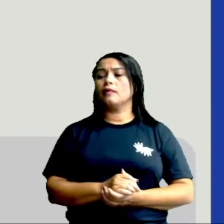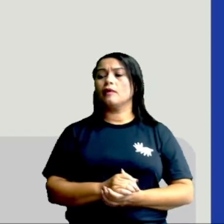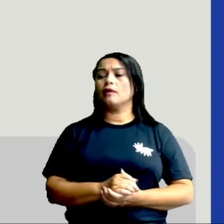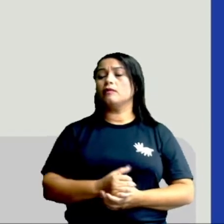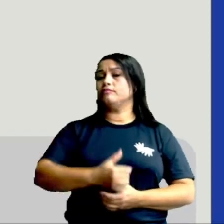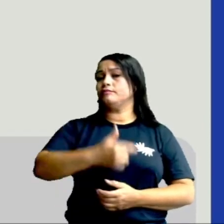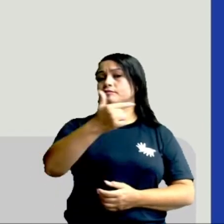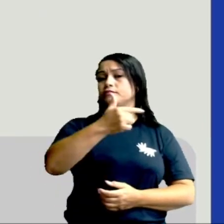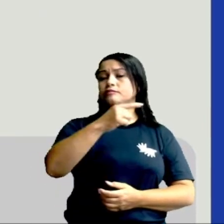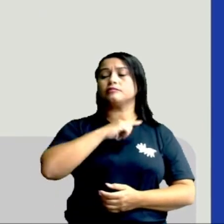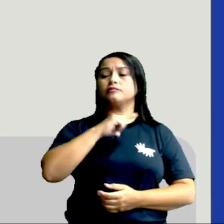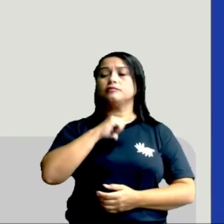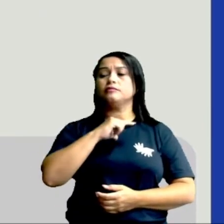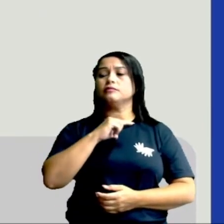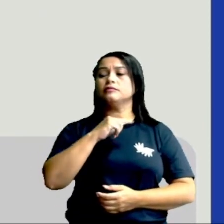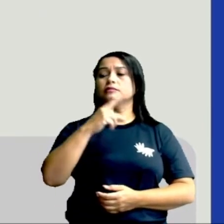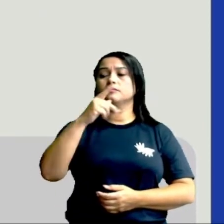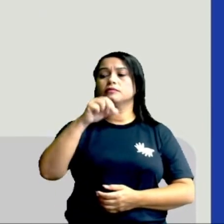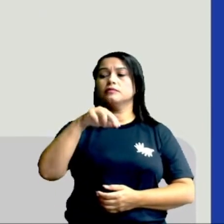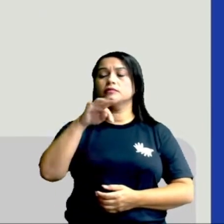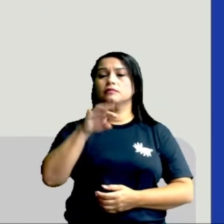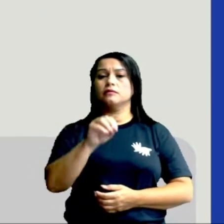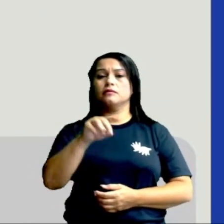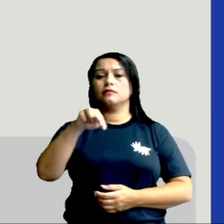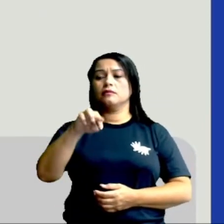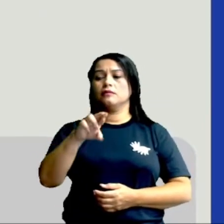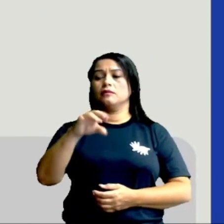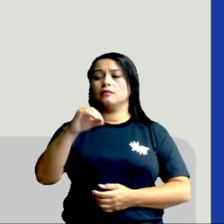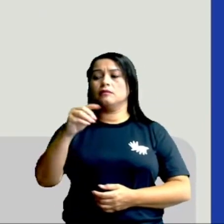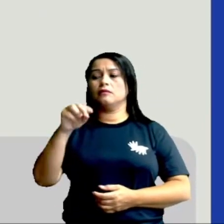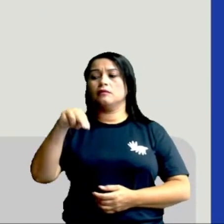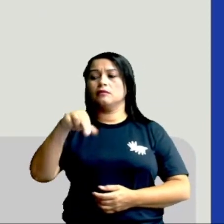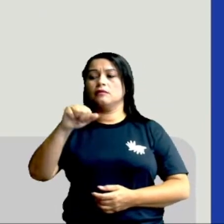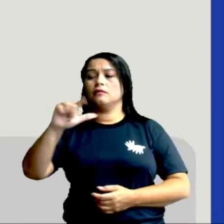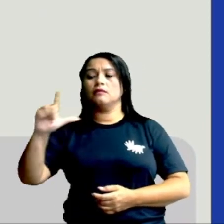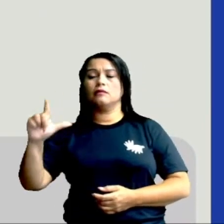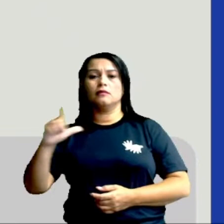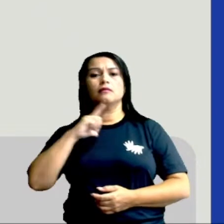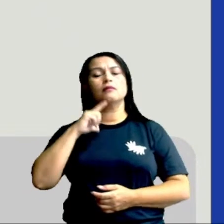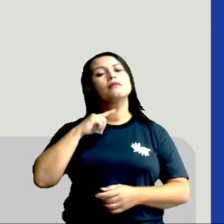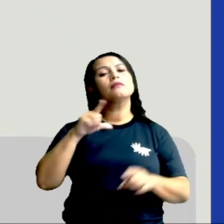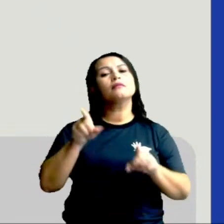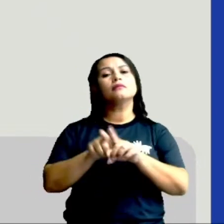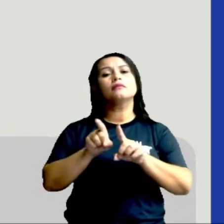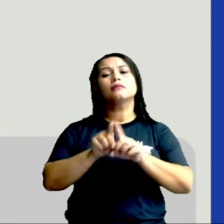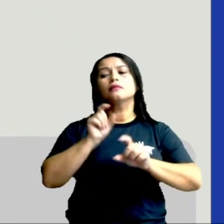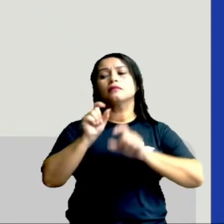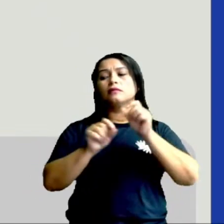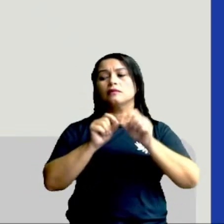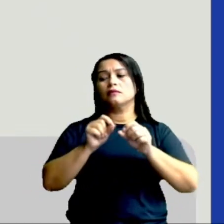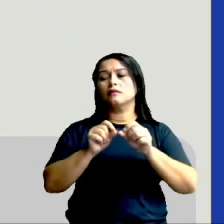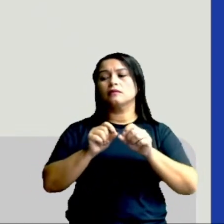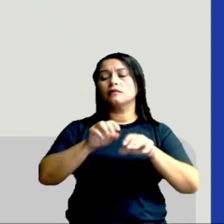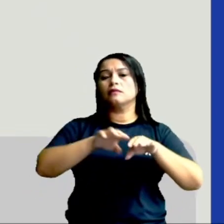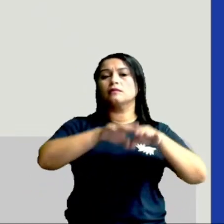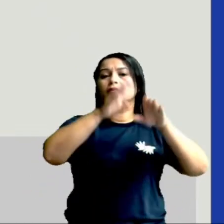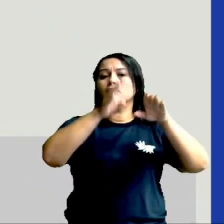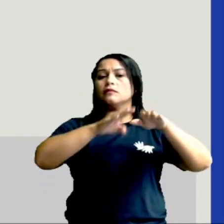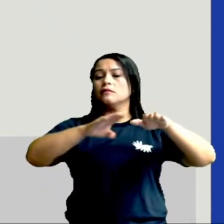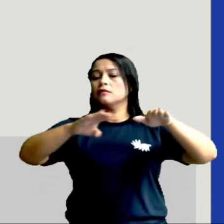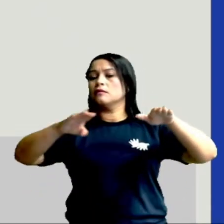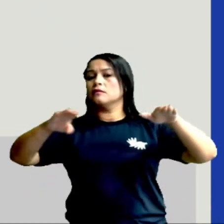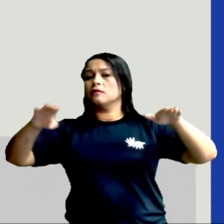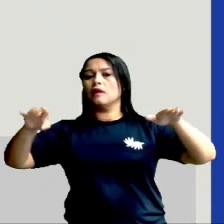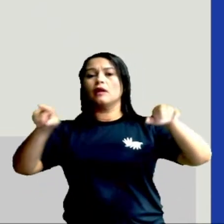Para número 2, temos aí o destaque para o Planalto Meridional, que por sua vez é nada mais do que uma extensão